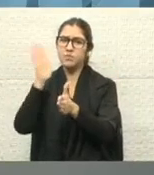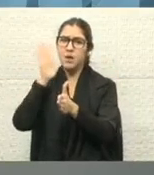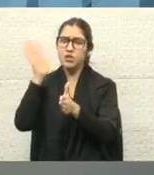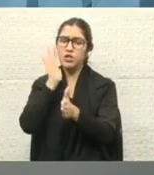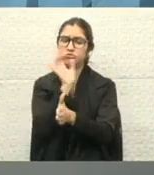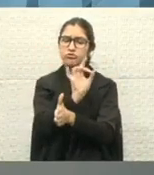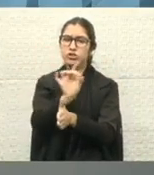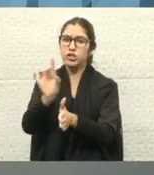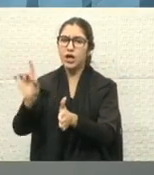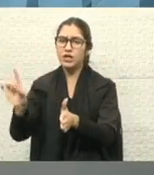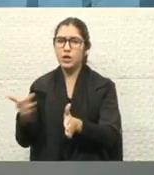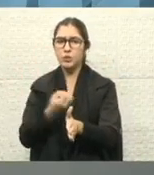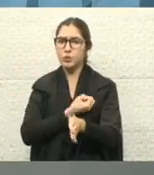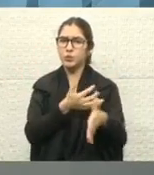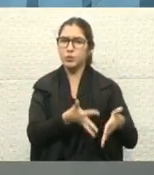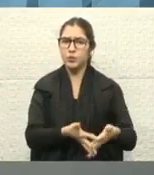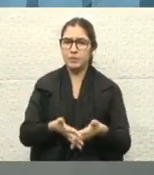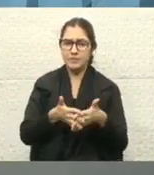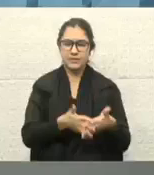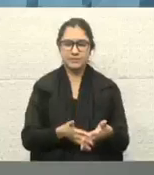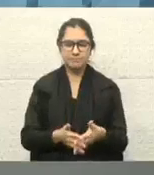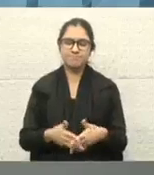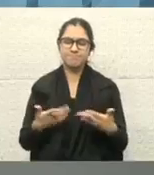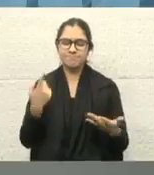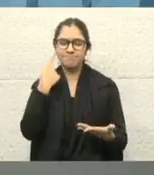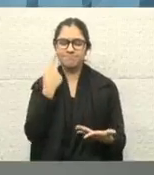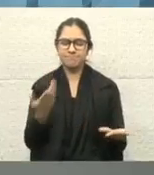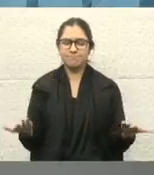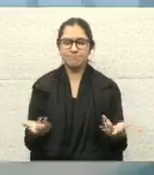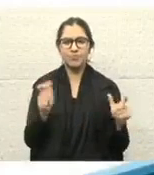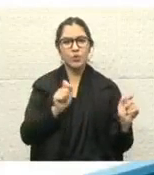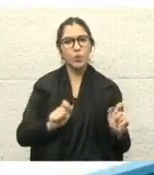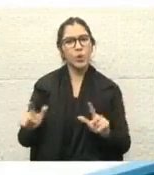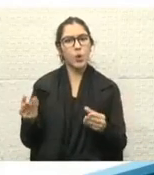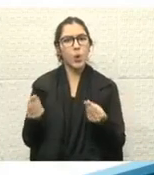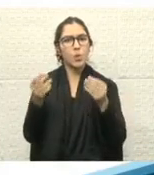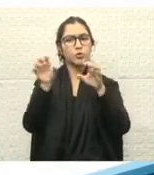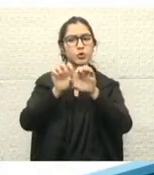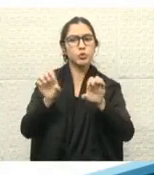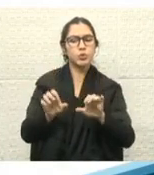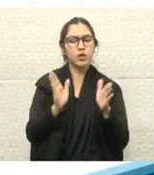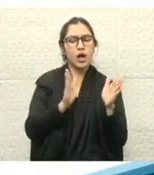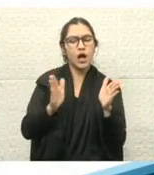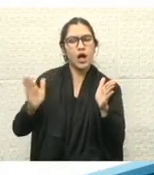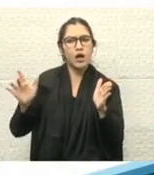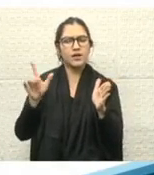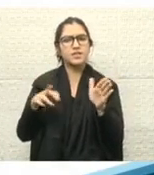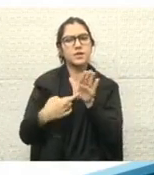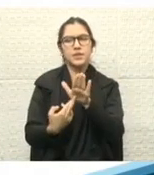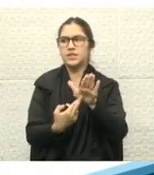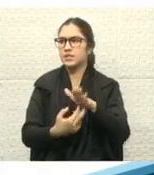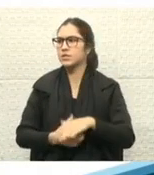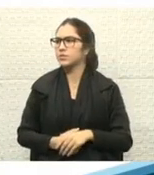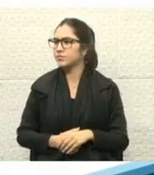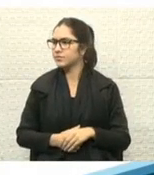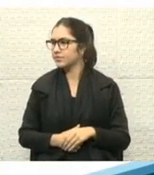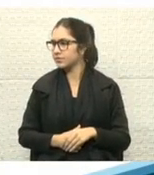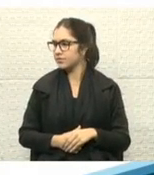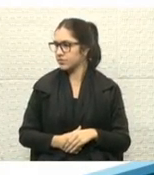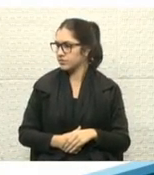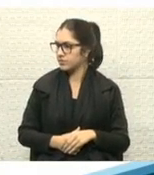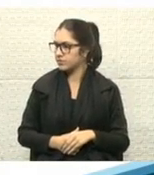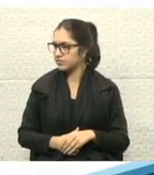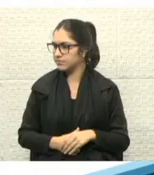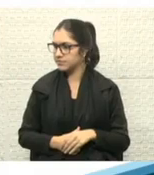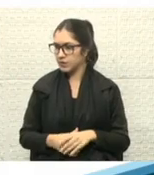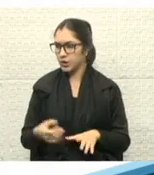de cada um dos números complexos. Então, vamos conferir no quadro como estruturar essas representações.